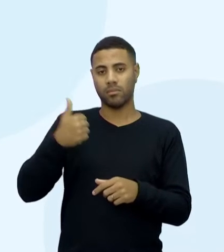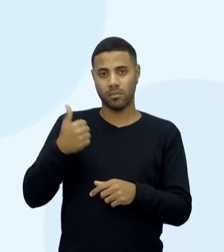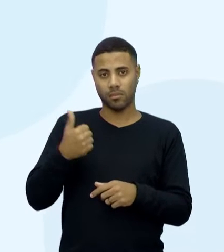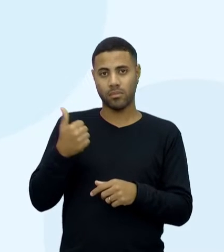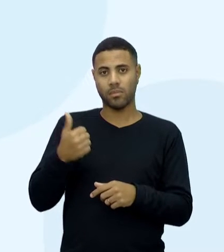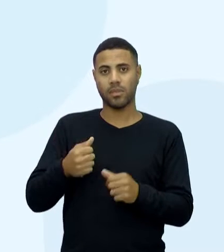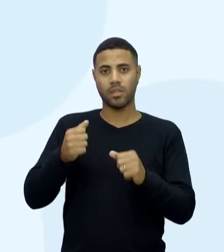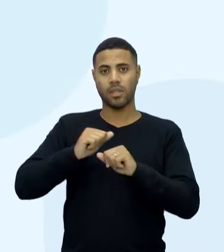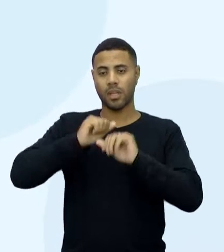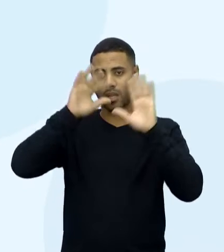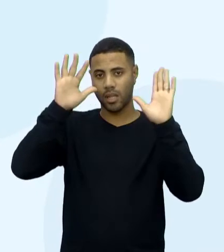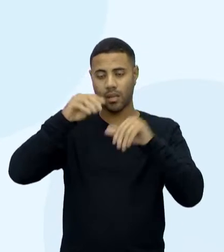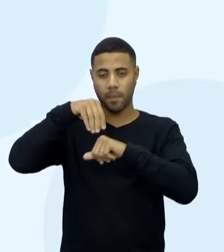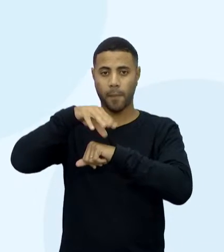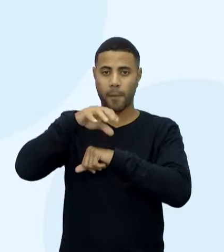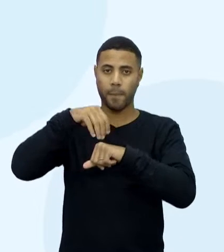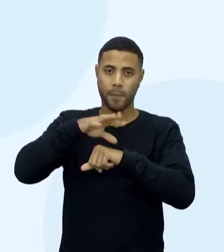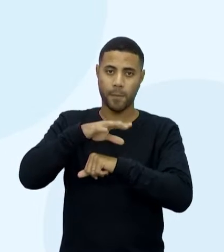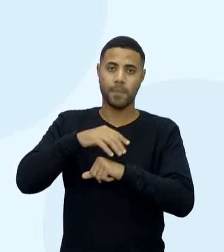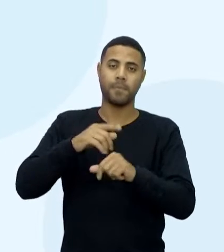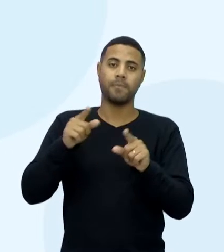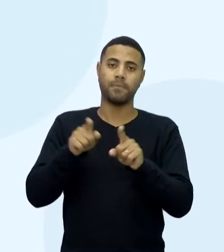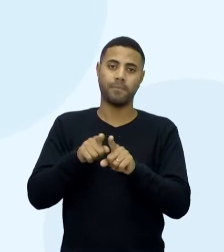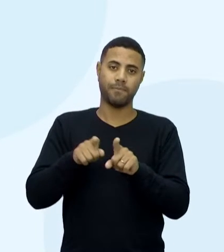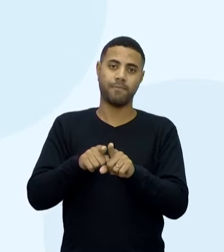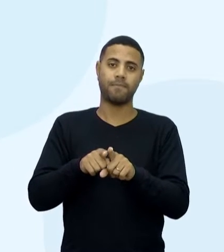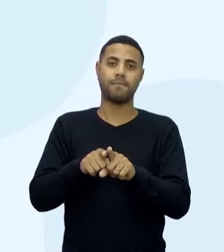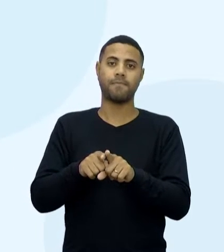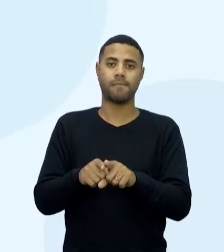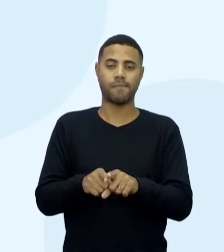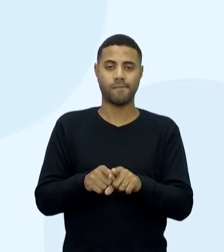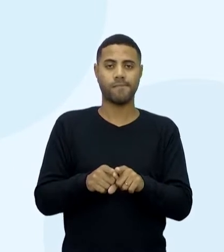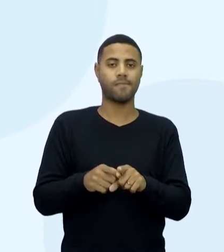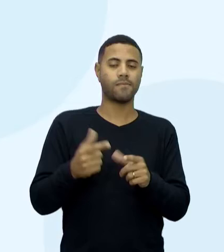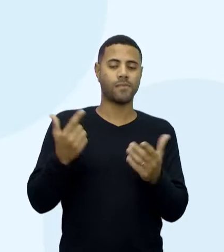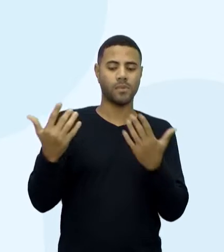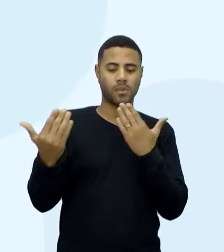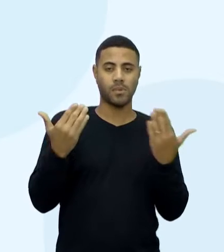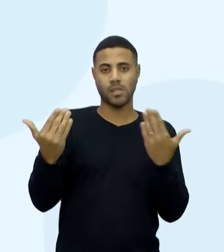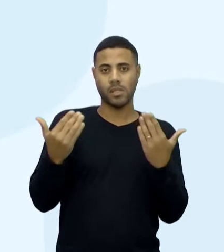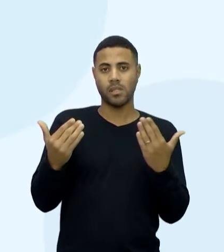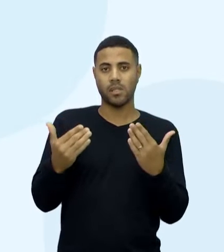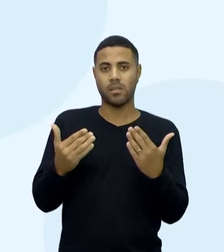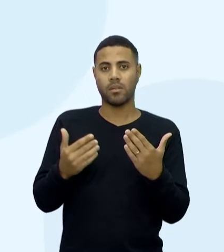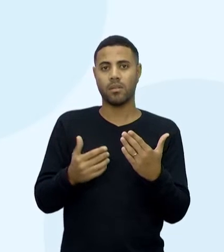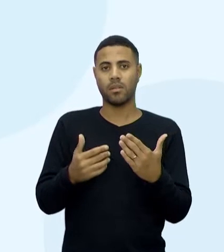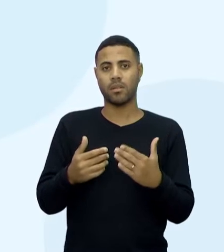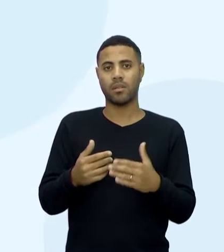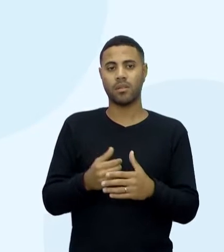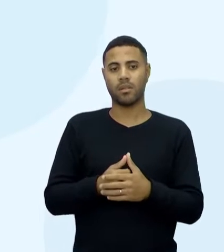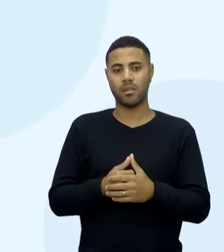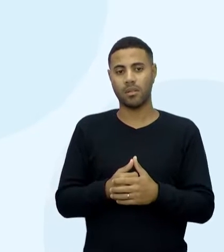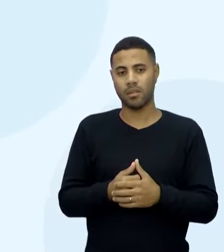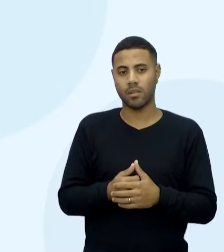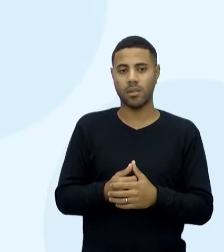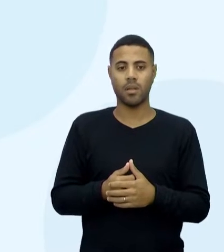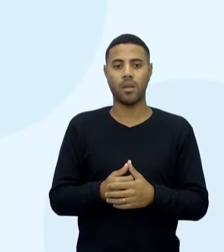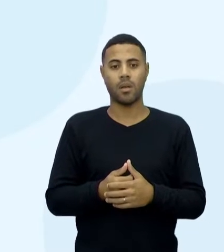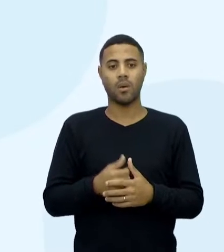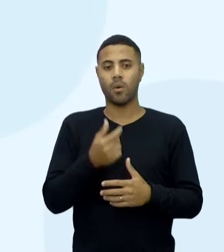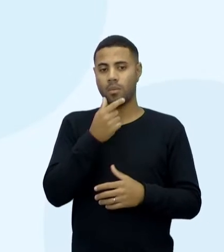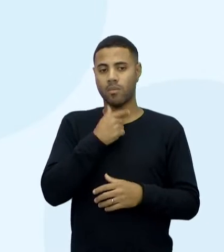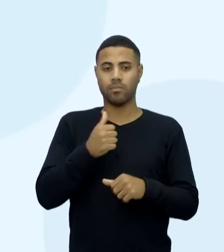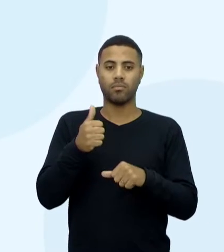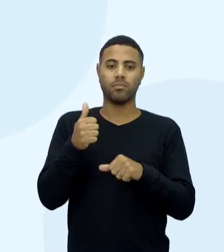do esclarecimento essa obra né Essa concepção que foi feito por adorne horkheimer